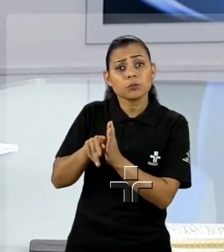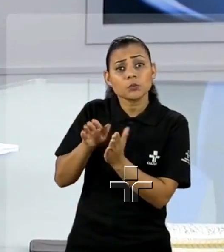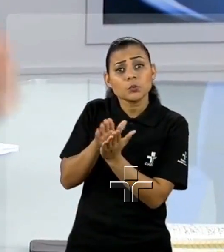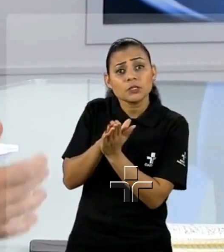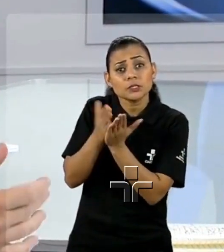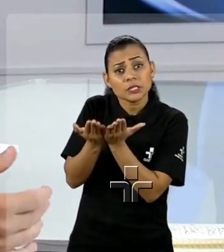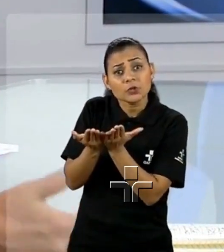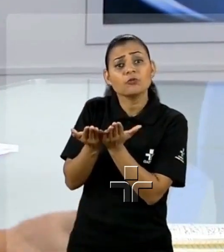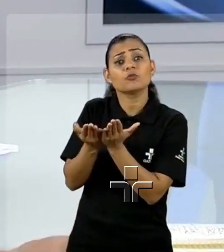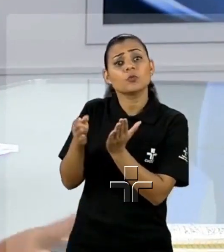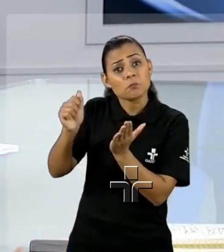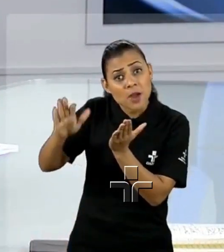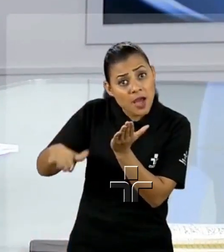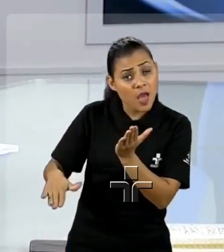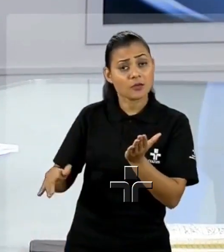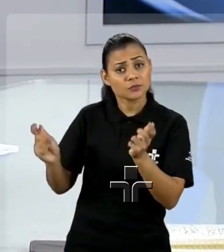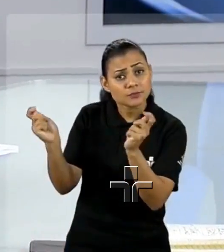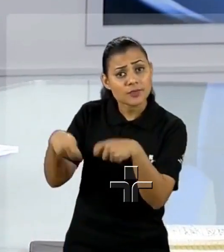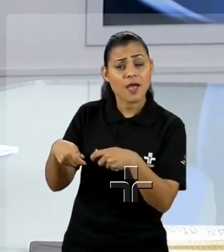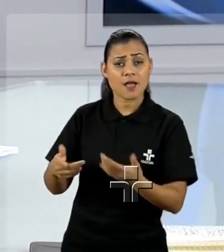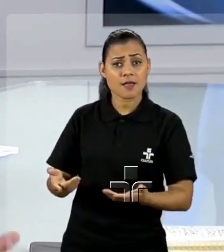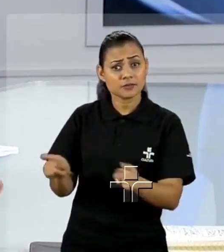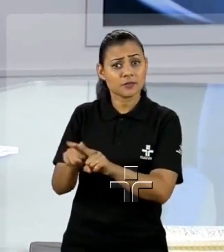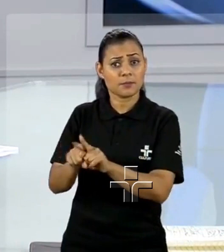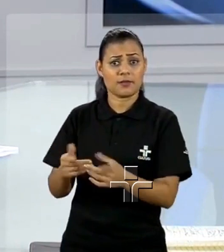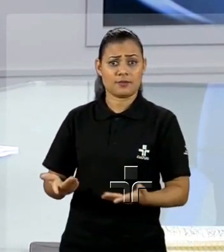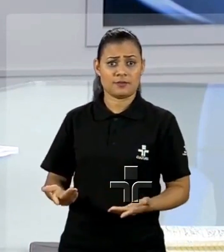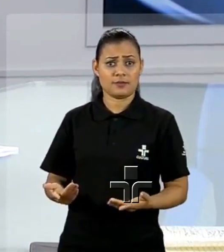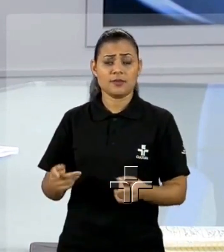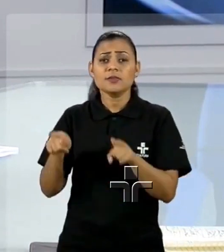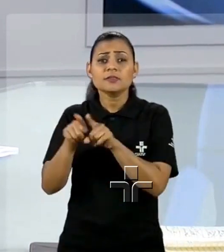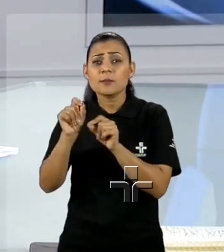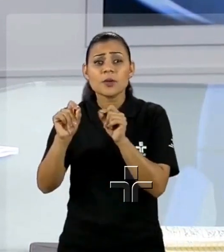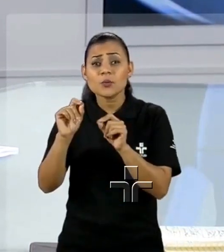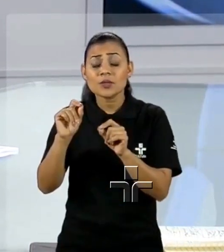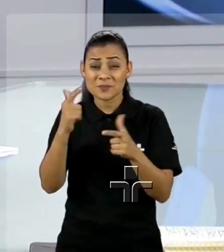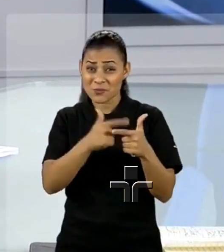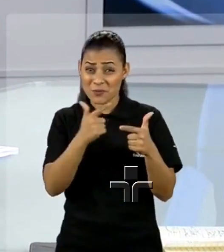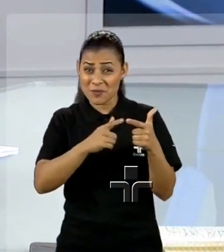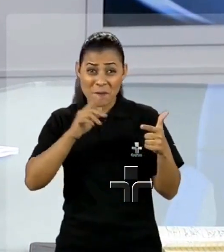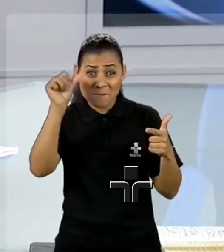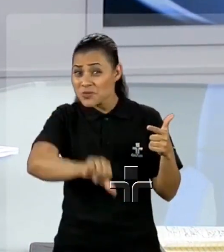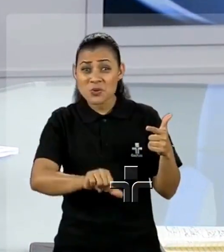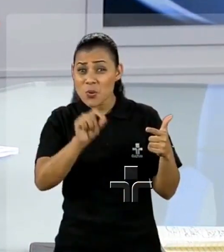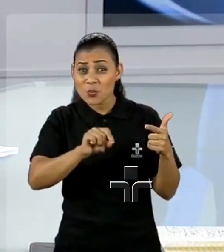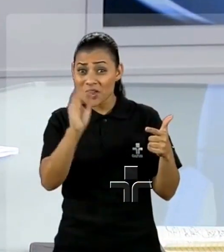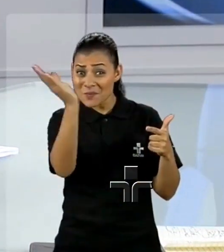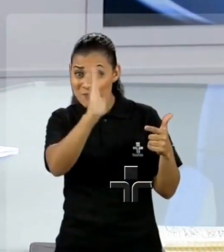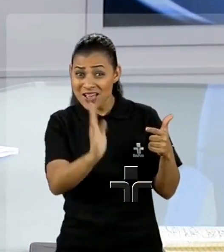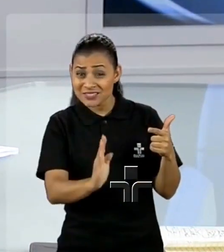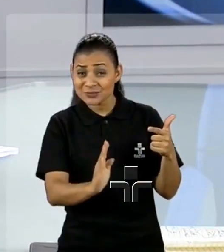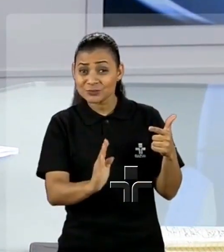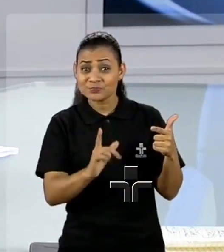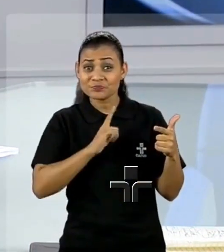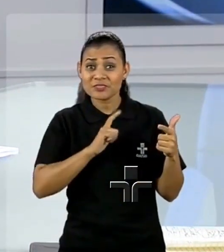com que o livro fique mais barato, a sua produção, né? Porque o grande problema aqui é que, como você tem, no Brasil, como você tem um